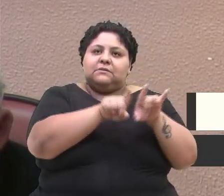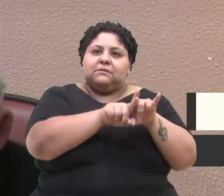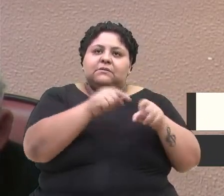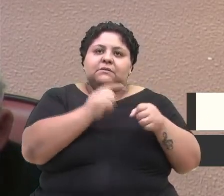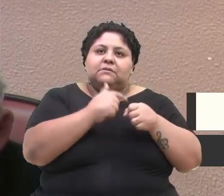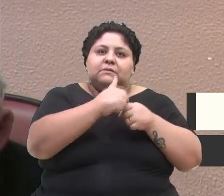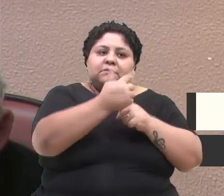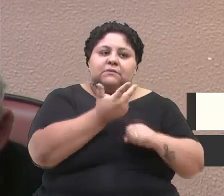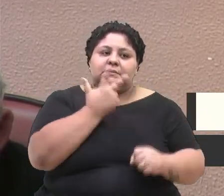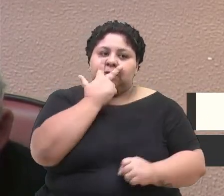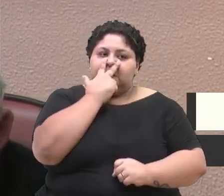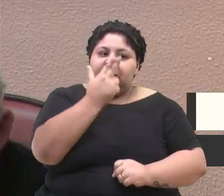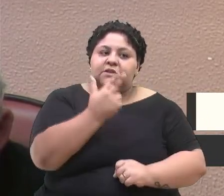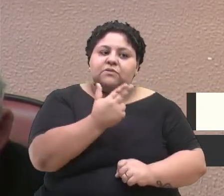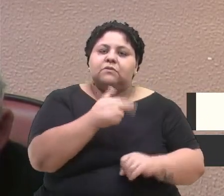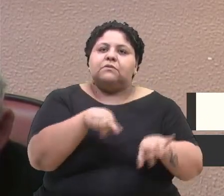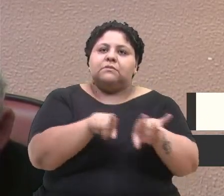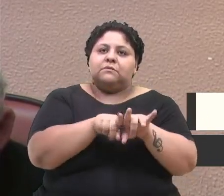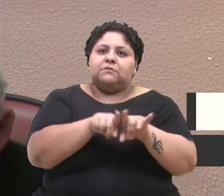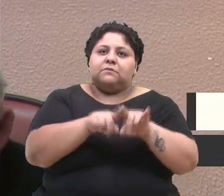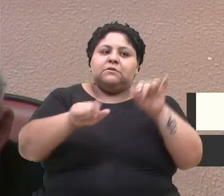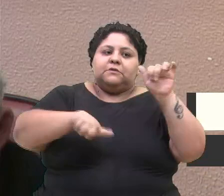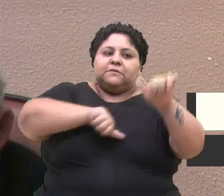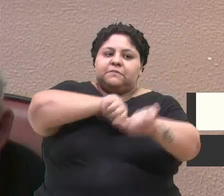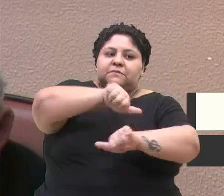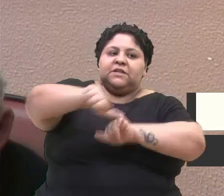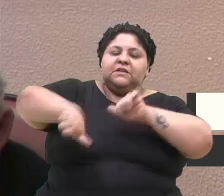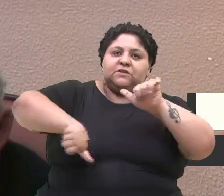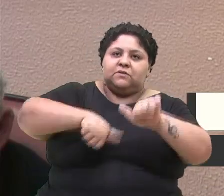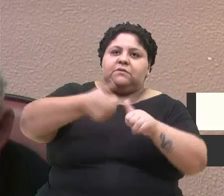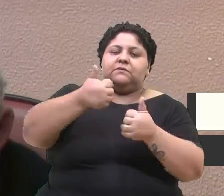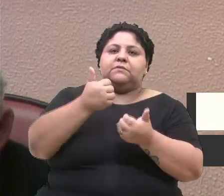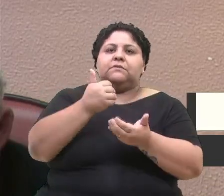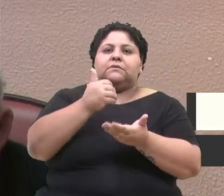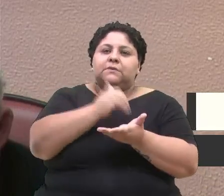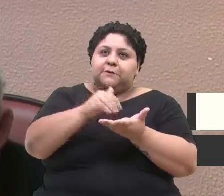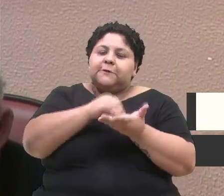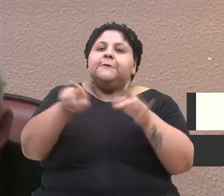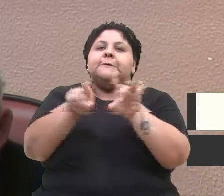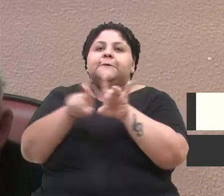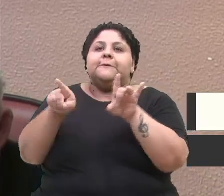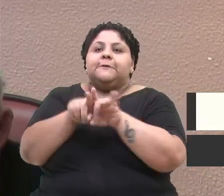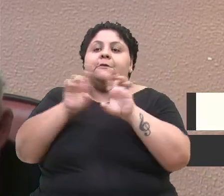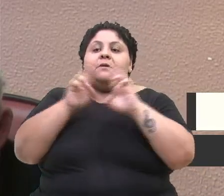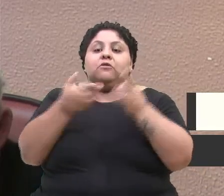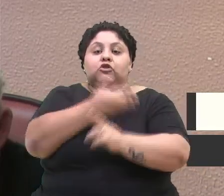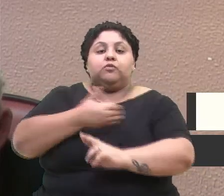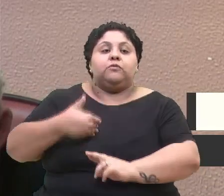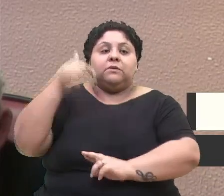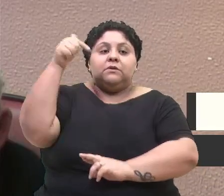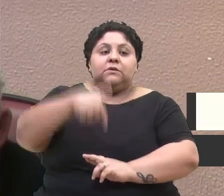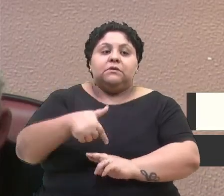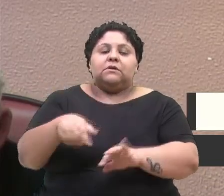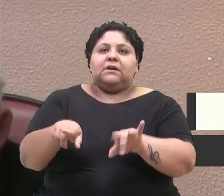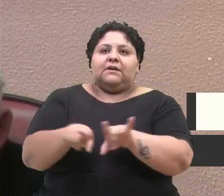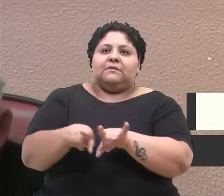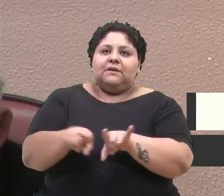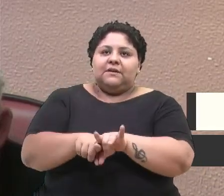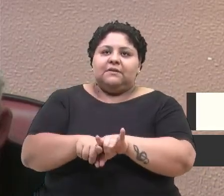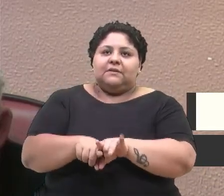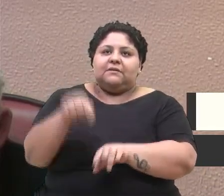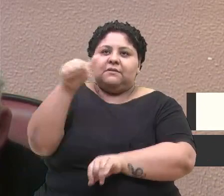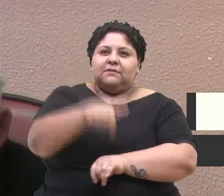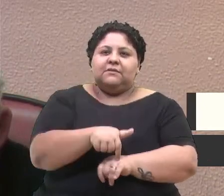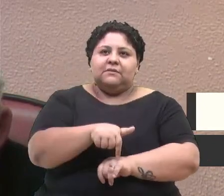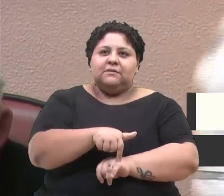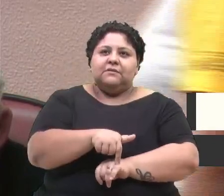semelhante a Caxias. A troca de secretário e aqueles debates, aquelas audiências públicas que teve aqui na casa, aqui,